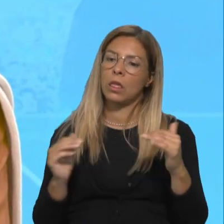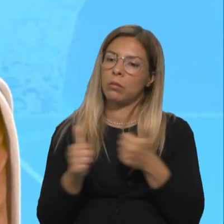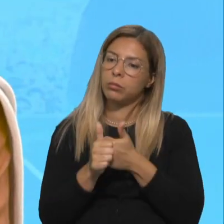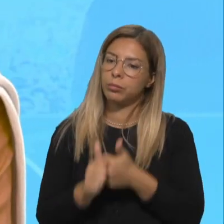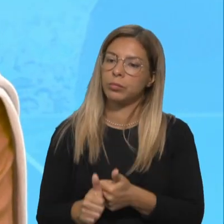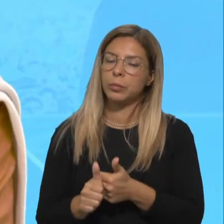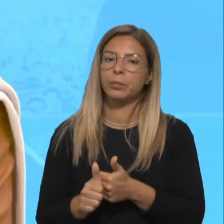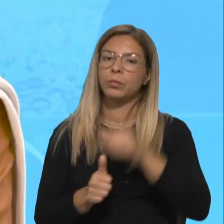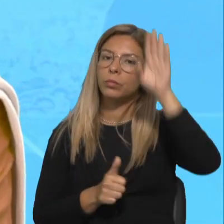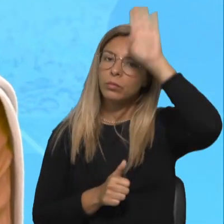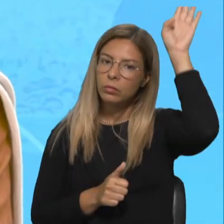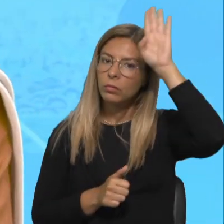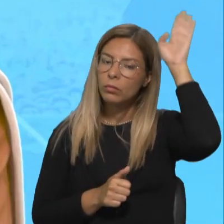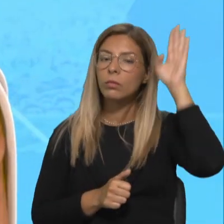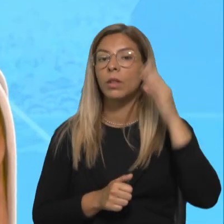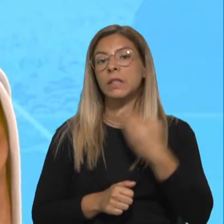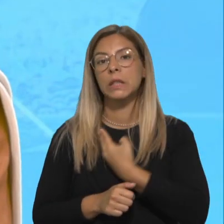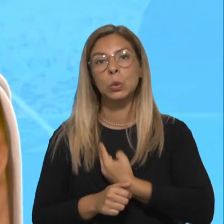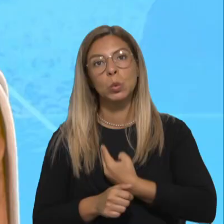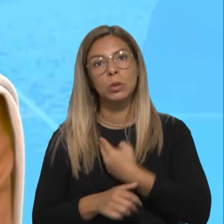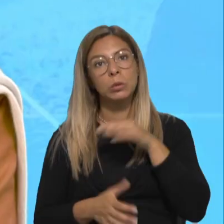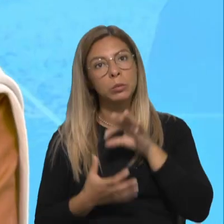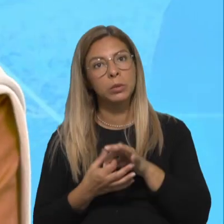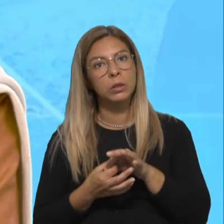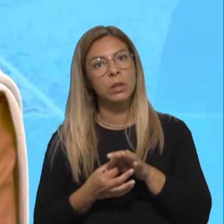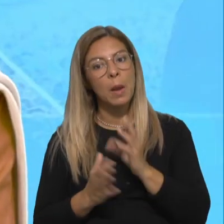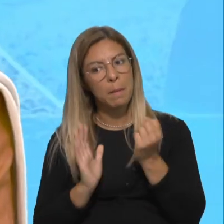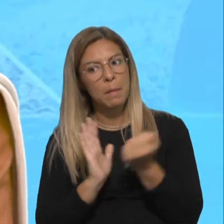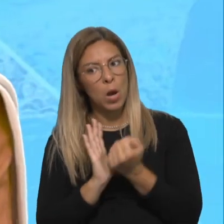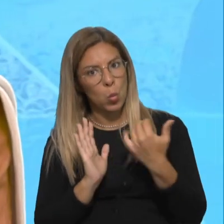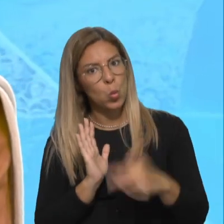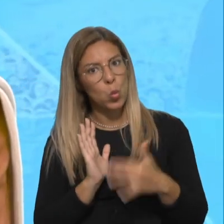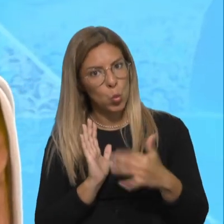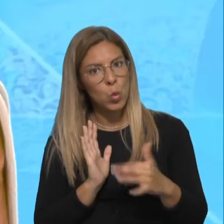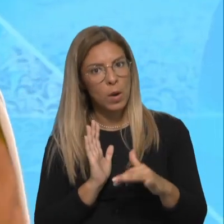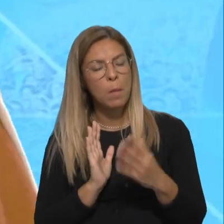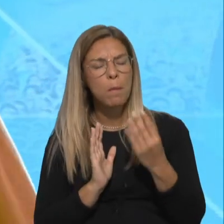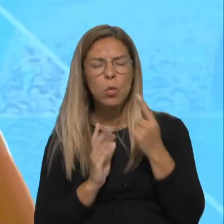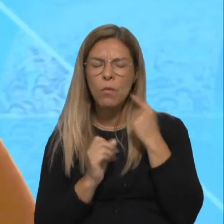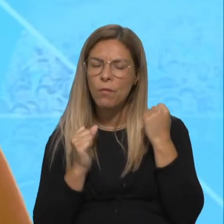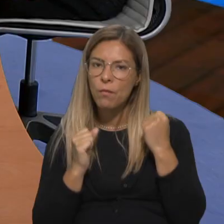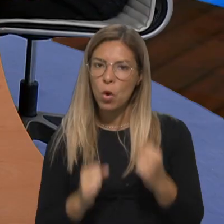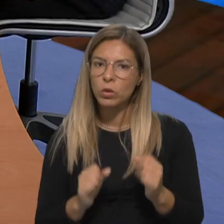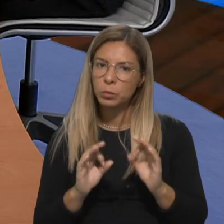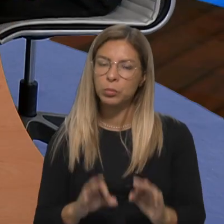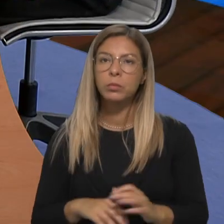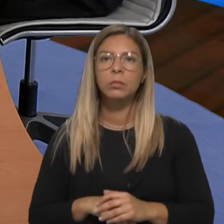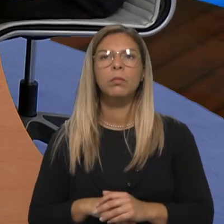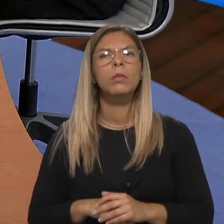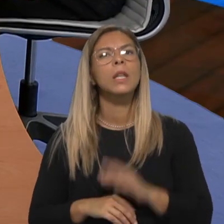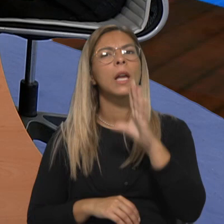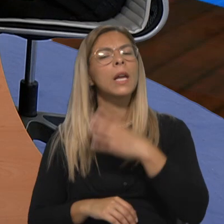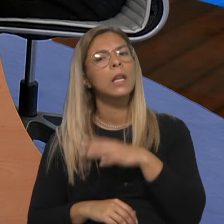Francisco iniciou da sinodalidade na Igreja, que é realmente uma marca do Espírito Santo na Igreja muito forte. Queria sublinhar um bocadinho o que a Rosário